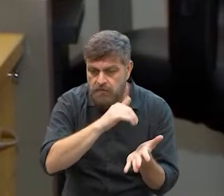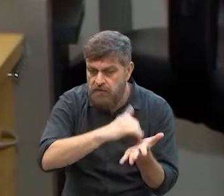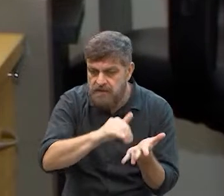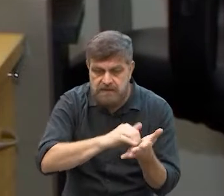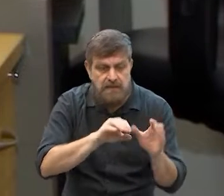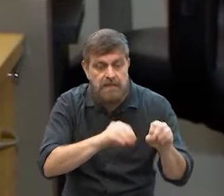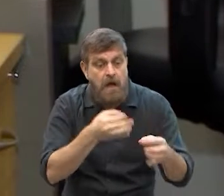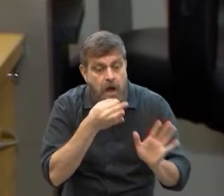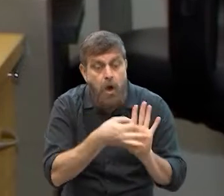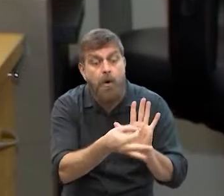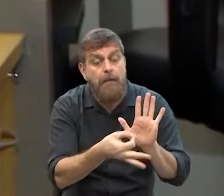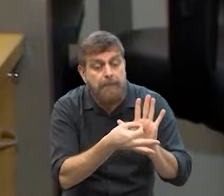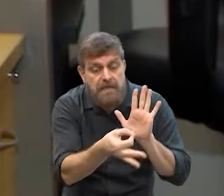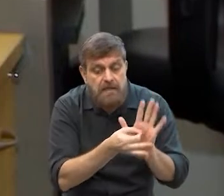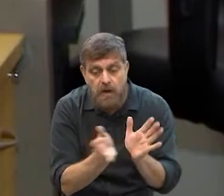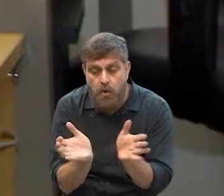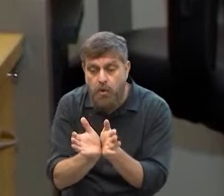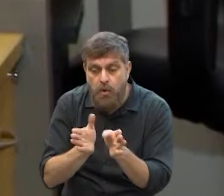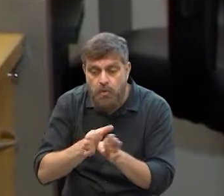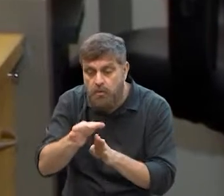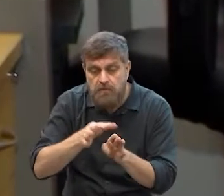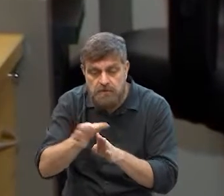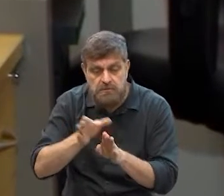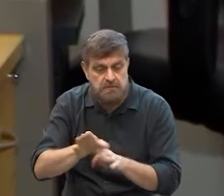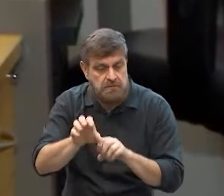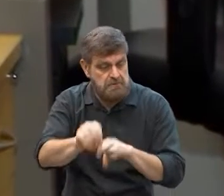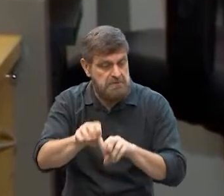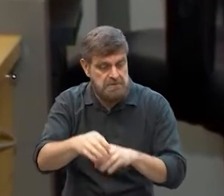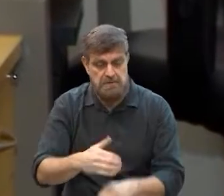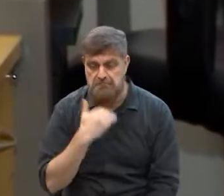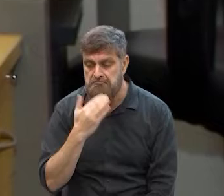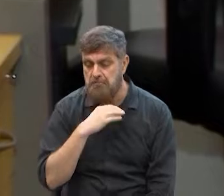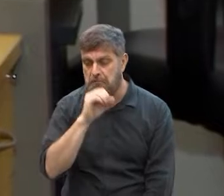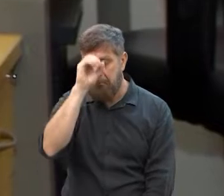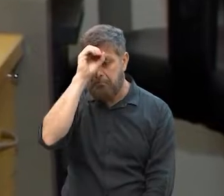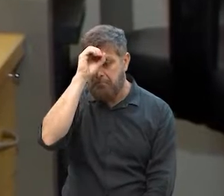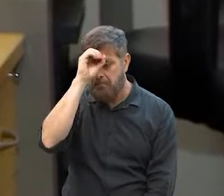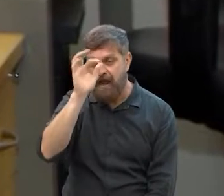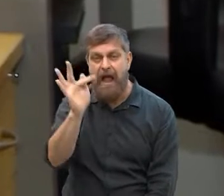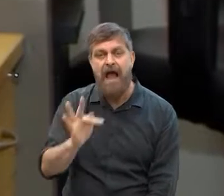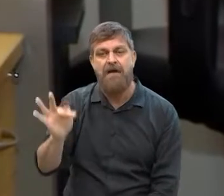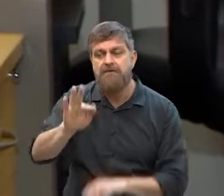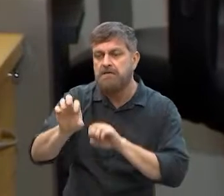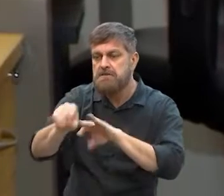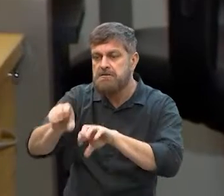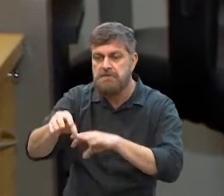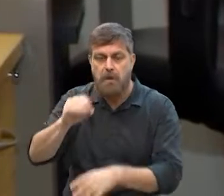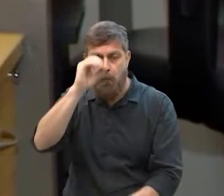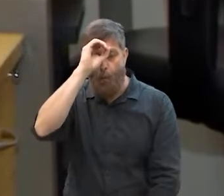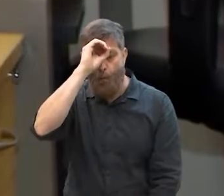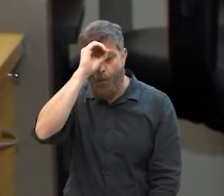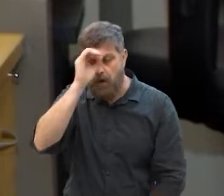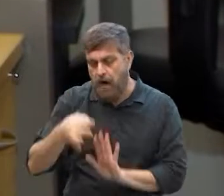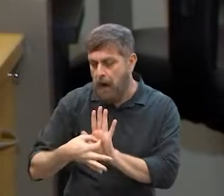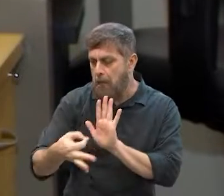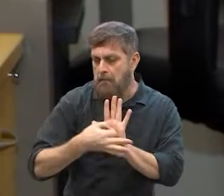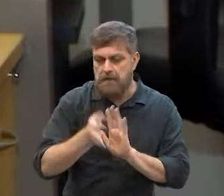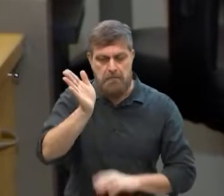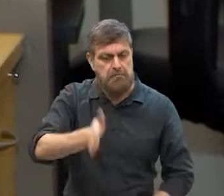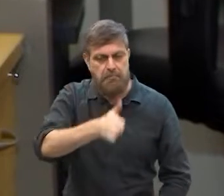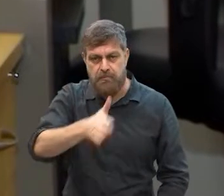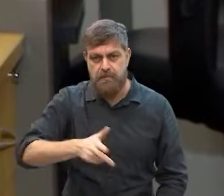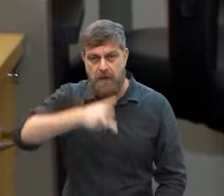de Educação, ao Conselho Municipal de Educação, às faculdades de educação da cidade. Então já foi uma